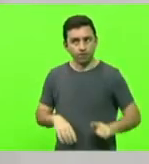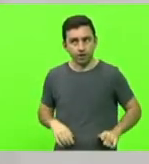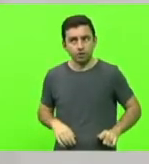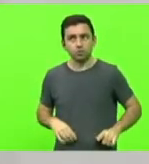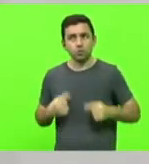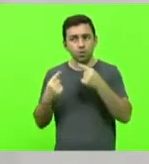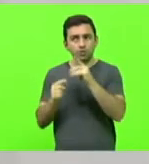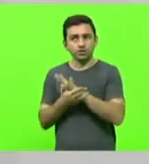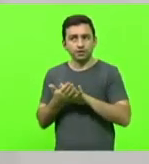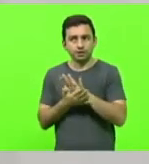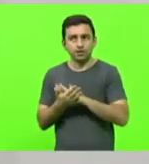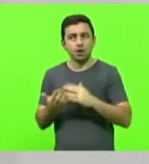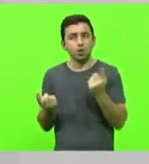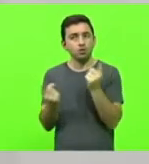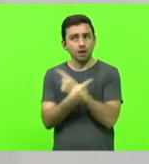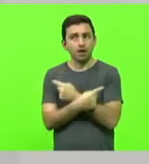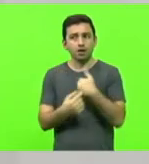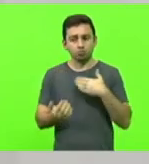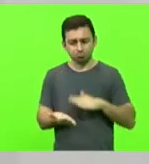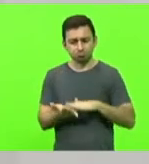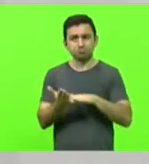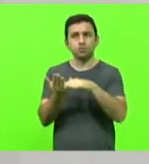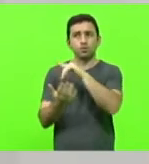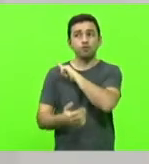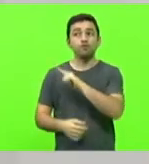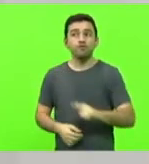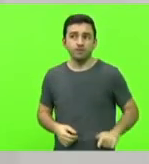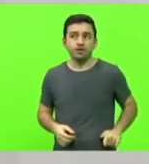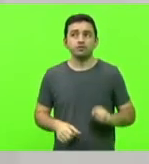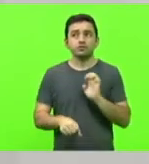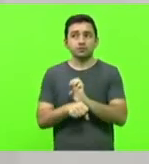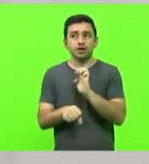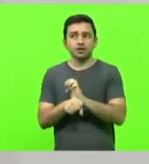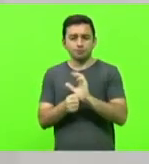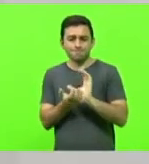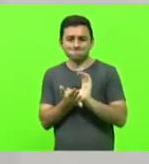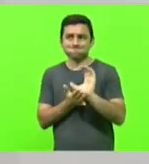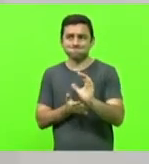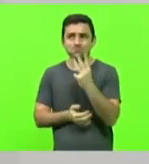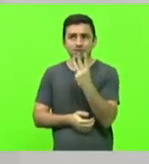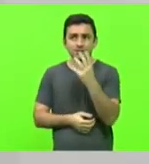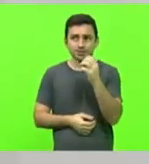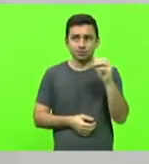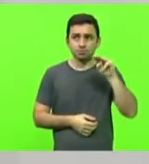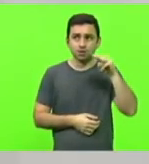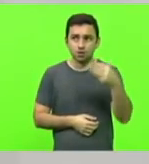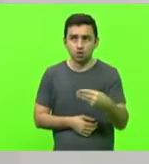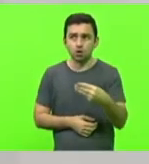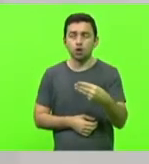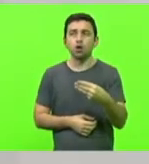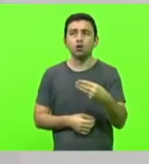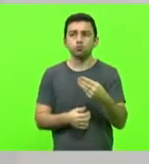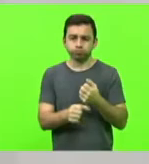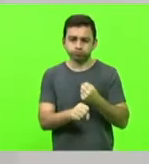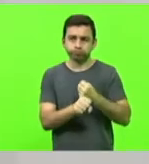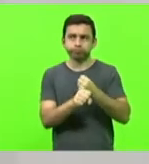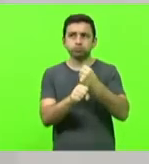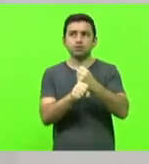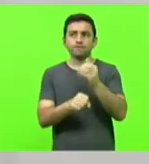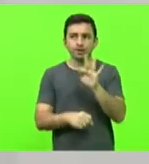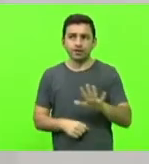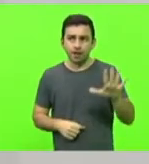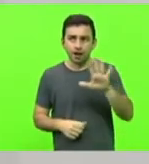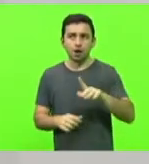Ao contrário, eu estou elogiando. O governo do Estado colocou 300 milhões numa obra federal, justamente para